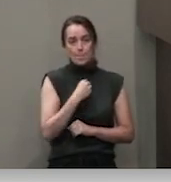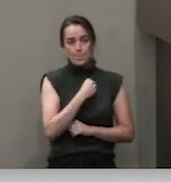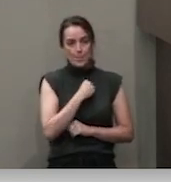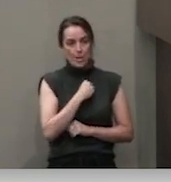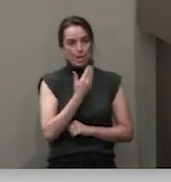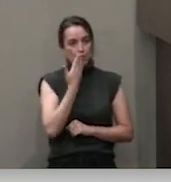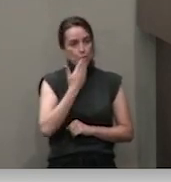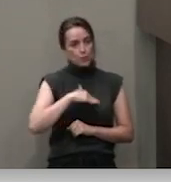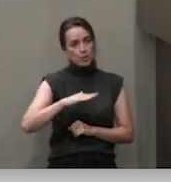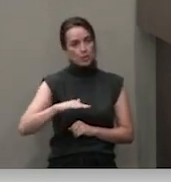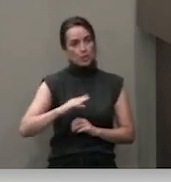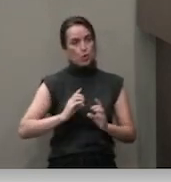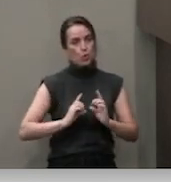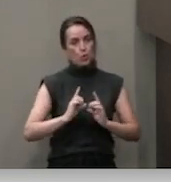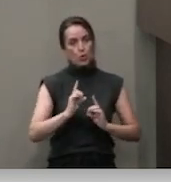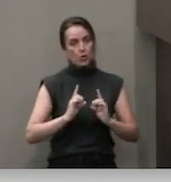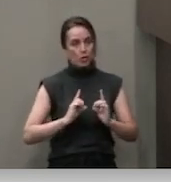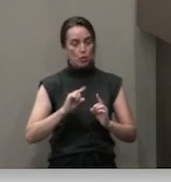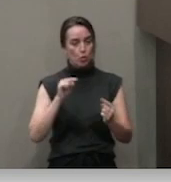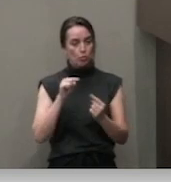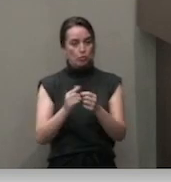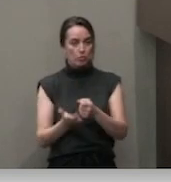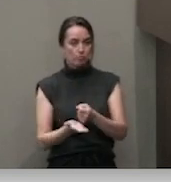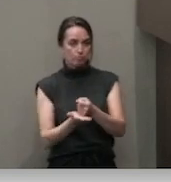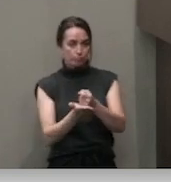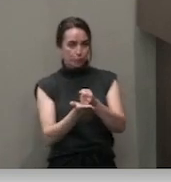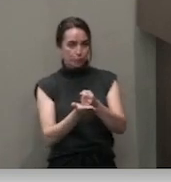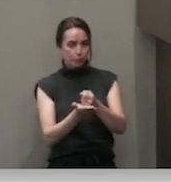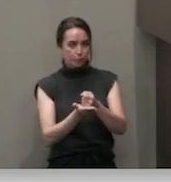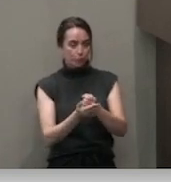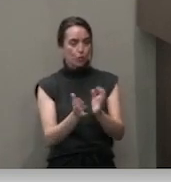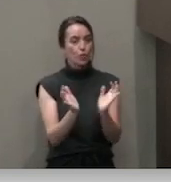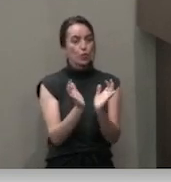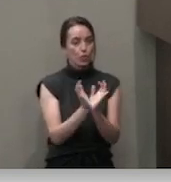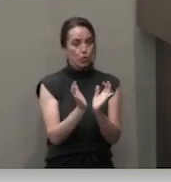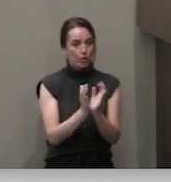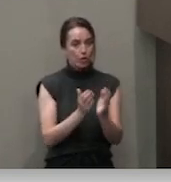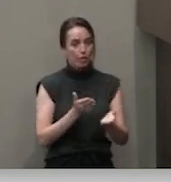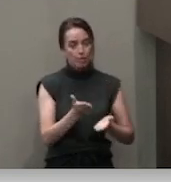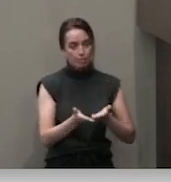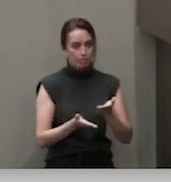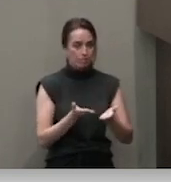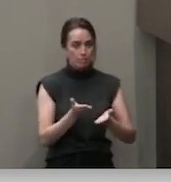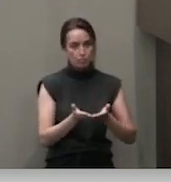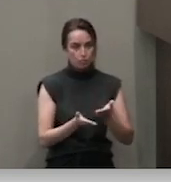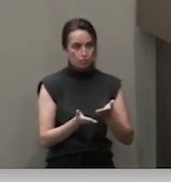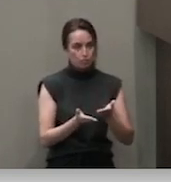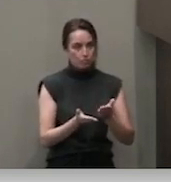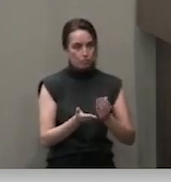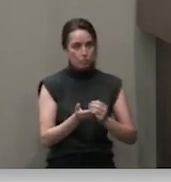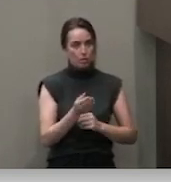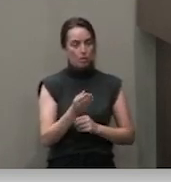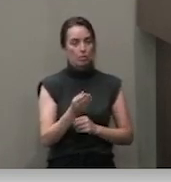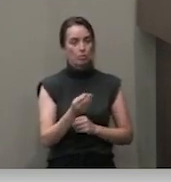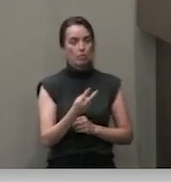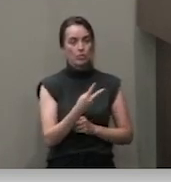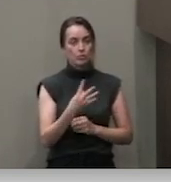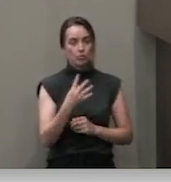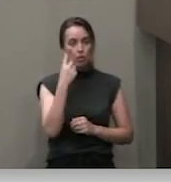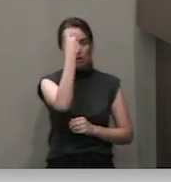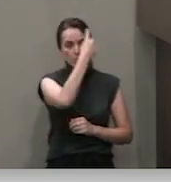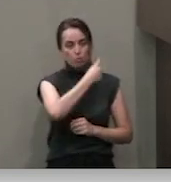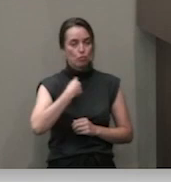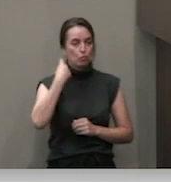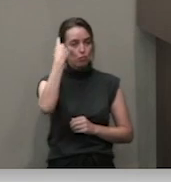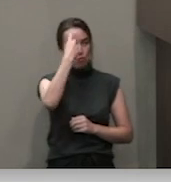como coordenadora para dar suporte para os seus colegas que estão em atendimento 24 horas por dia